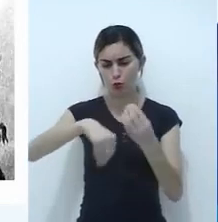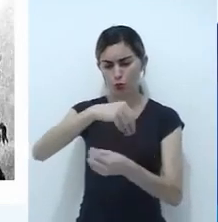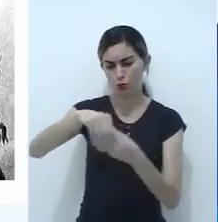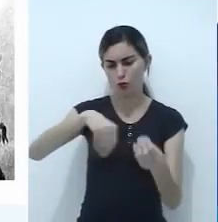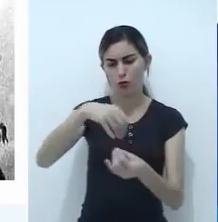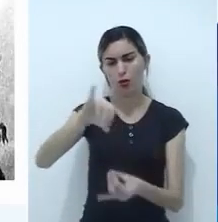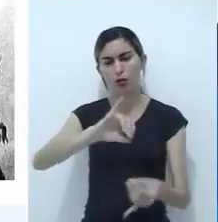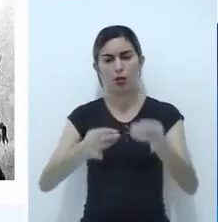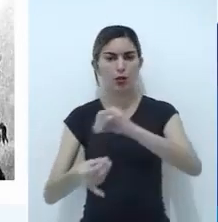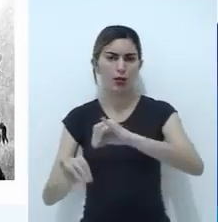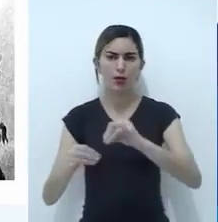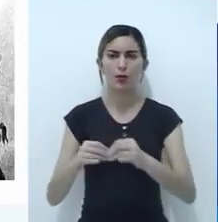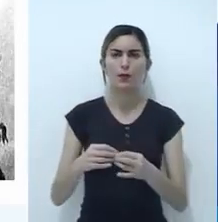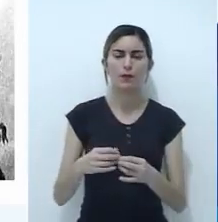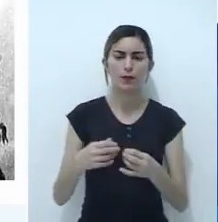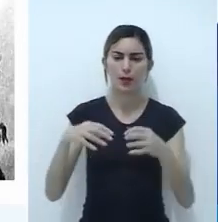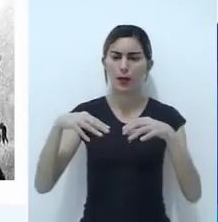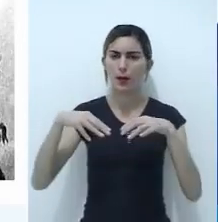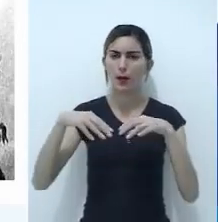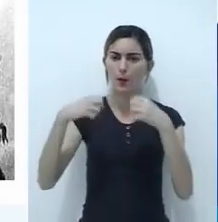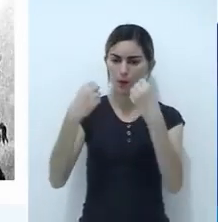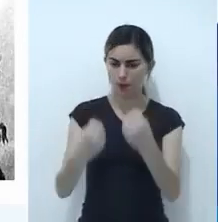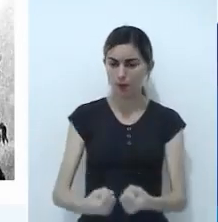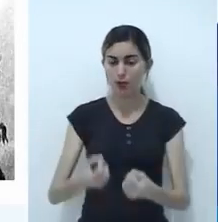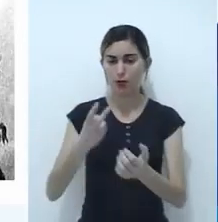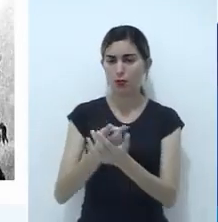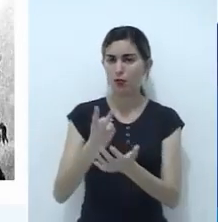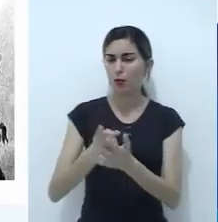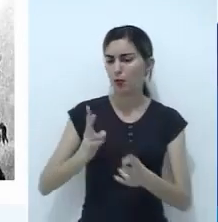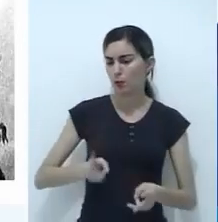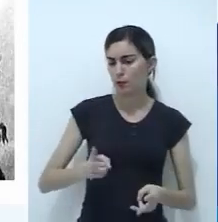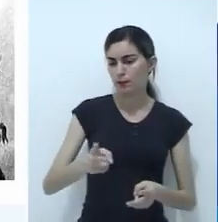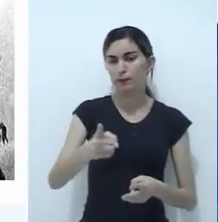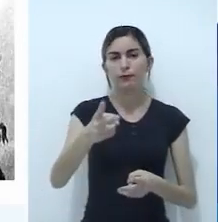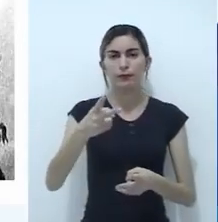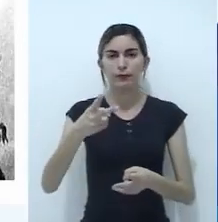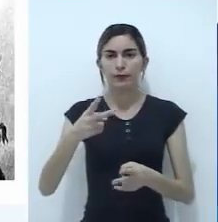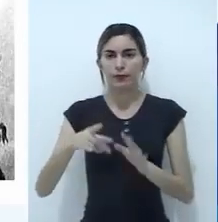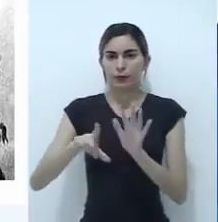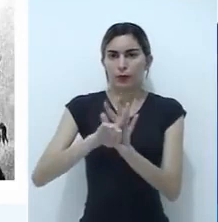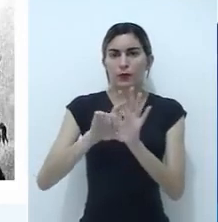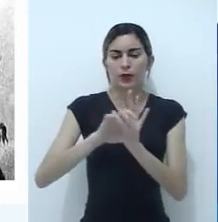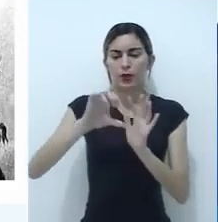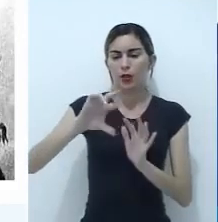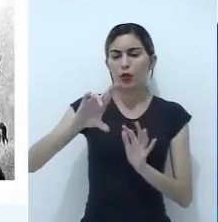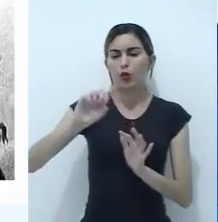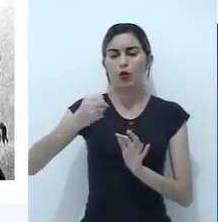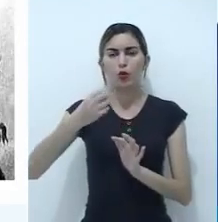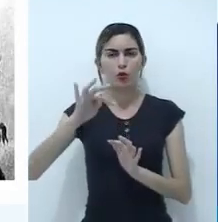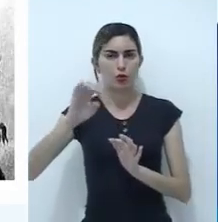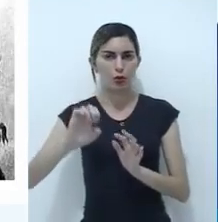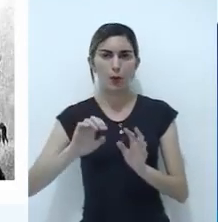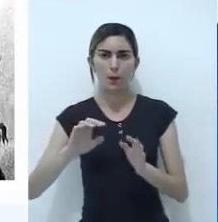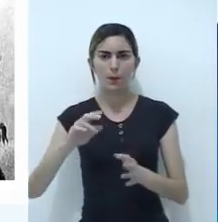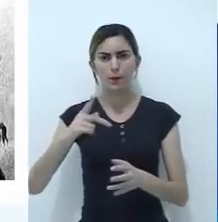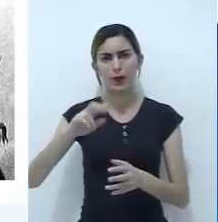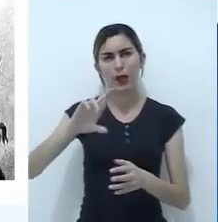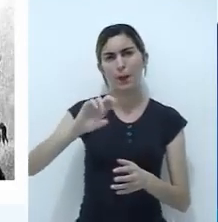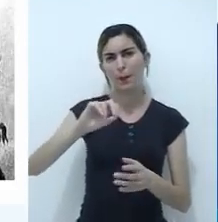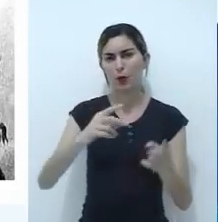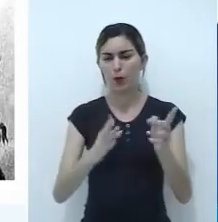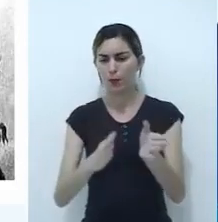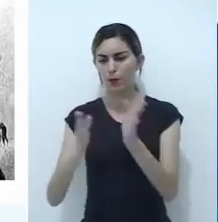as massas das substâncias participantes ela vai ser sempre constante. A lei de Proust, ou a lei das